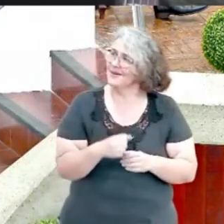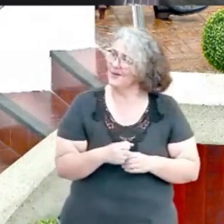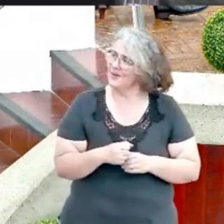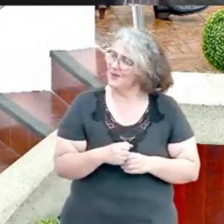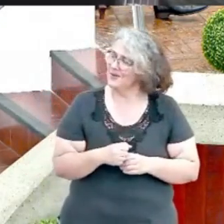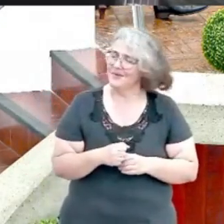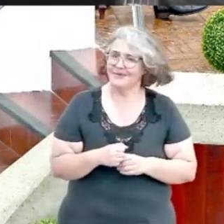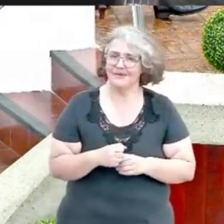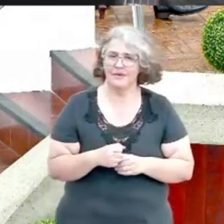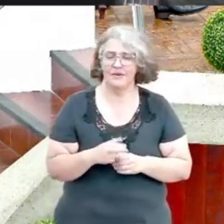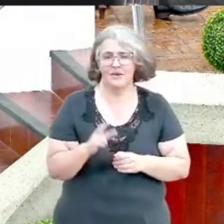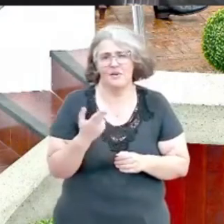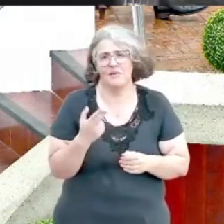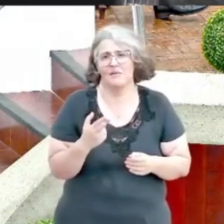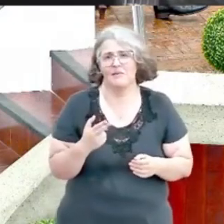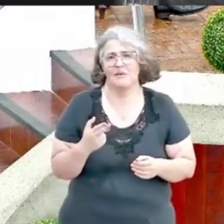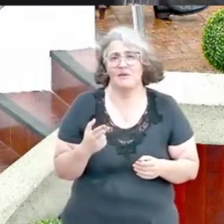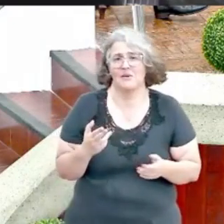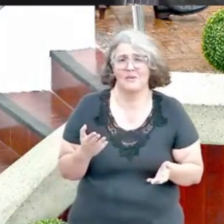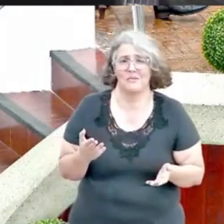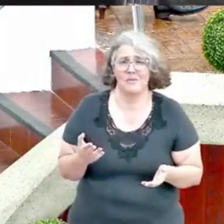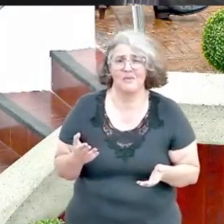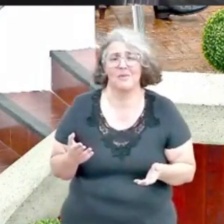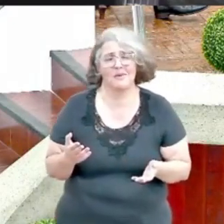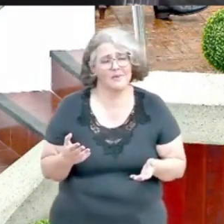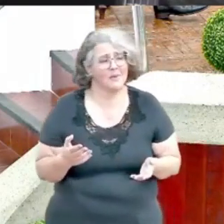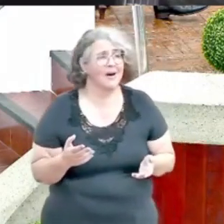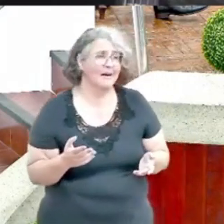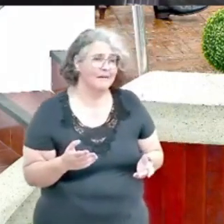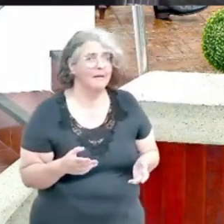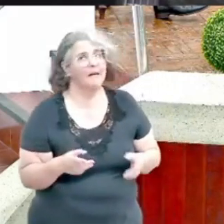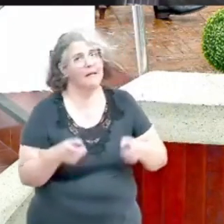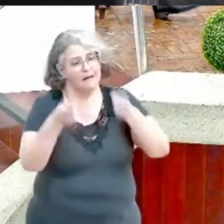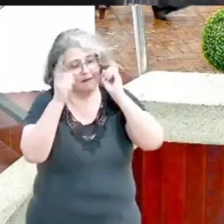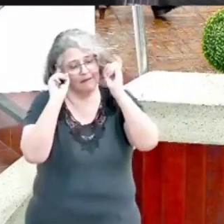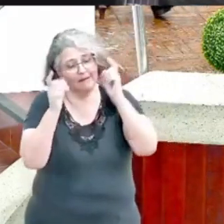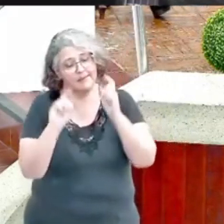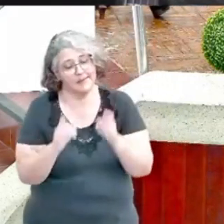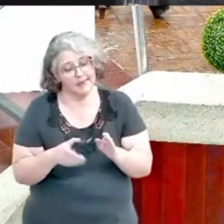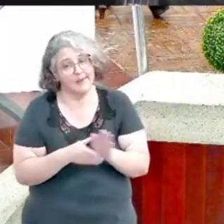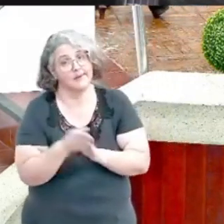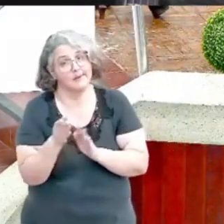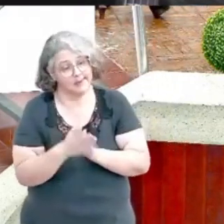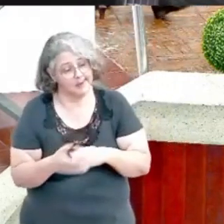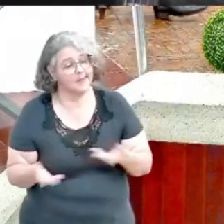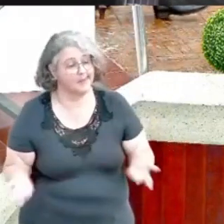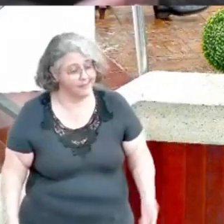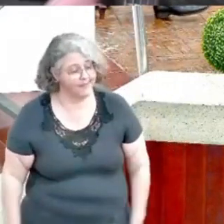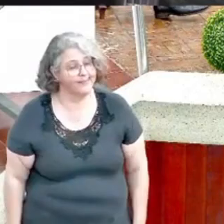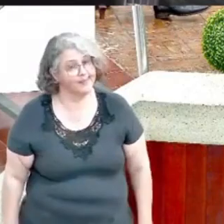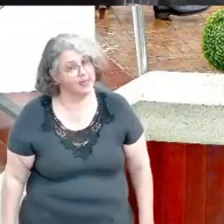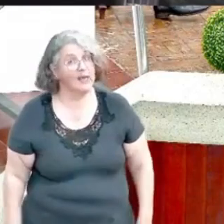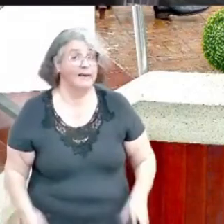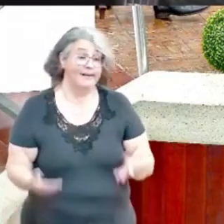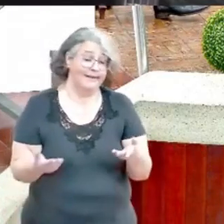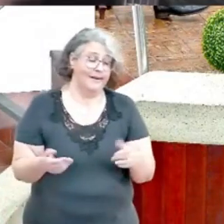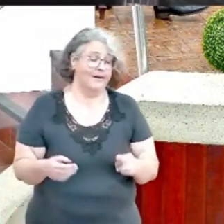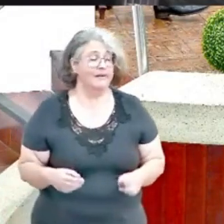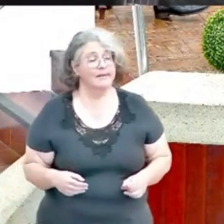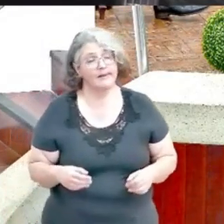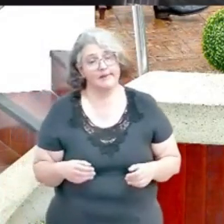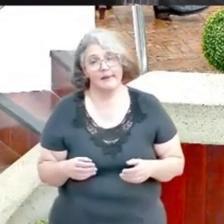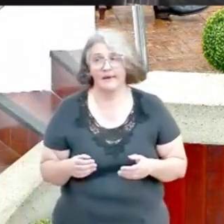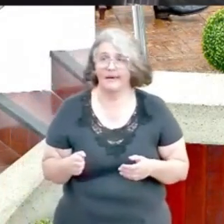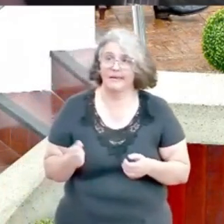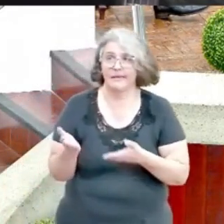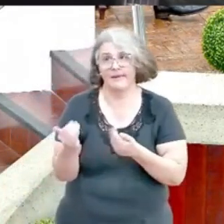isso? A reunião da junta é aquilo. A reunião da diretoria da mocidade é aquilo outro. Da UPA, da